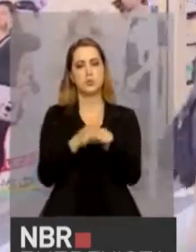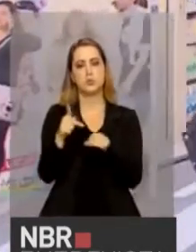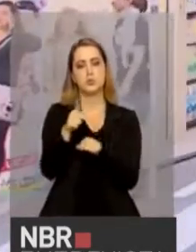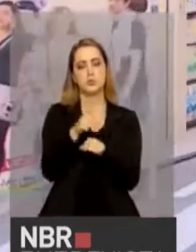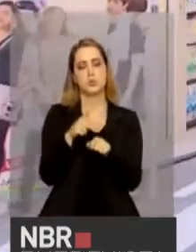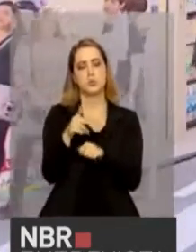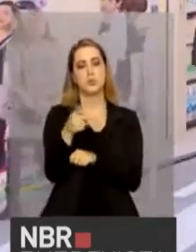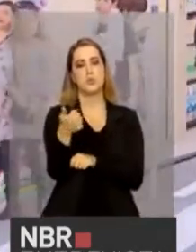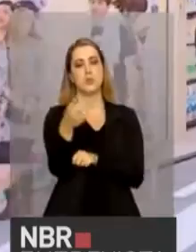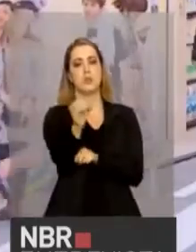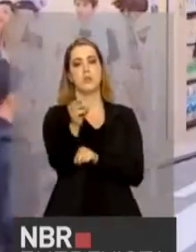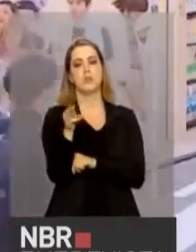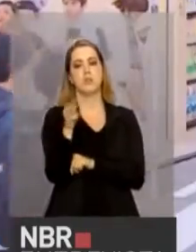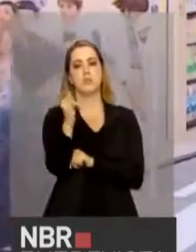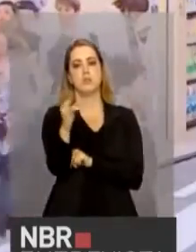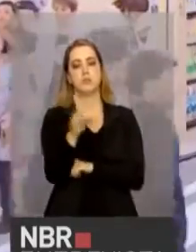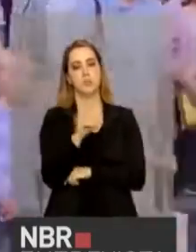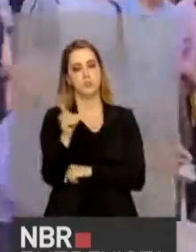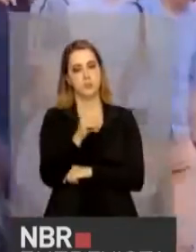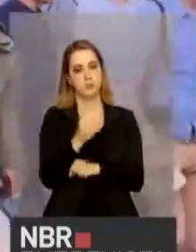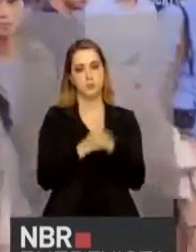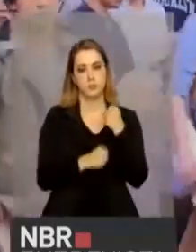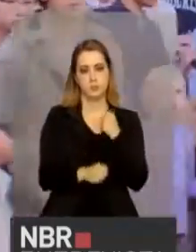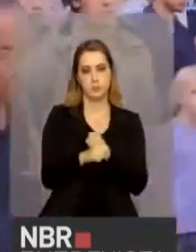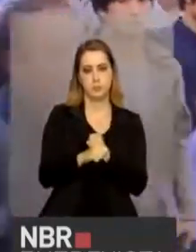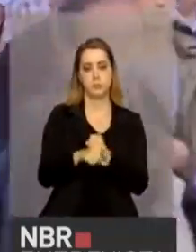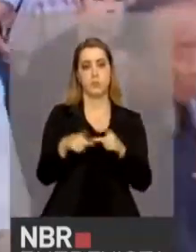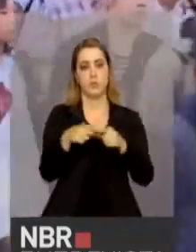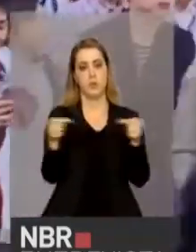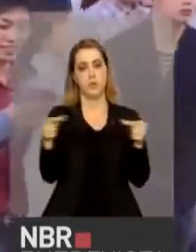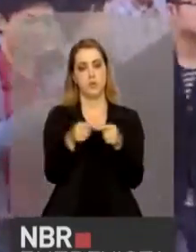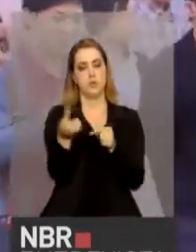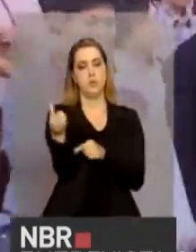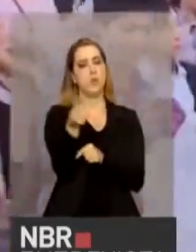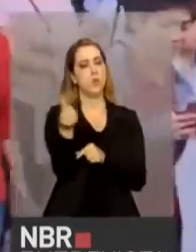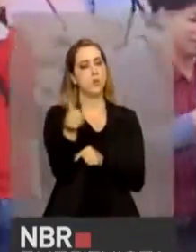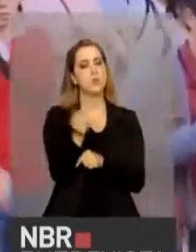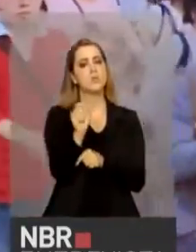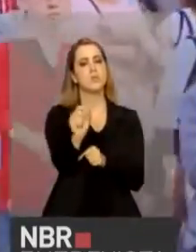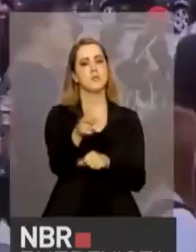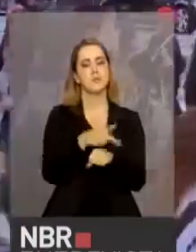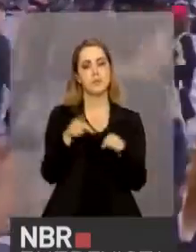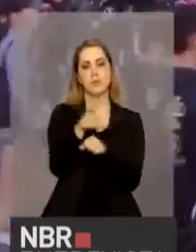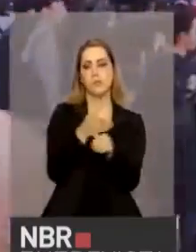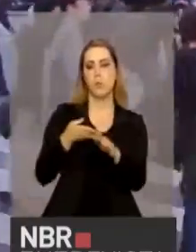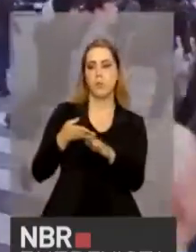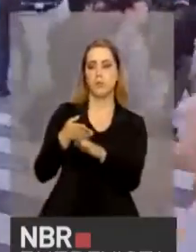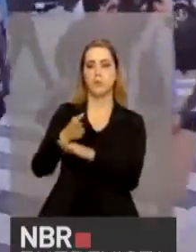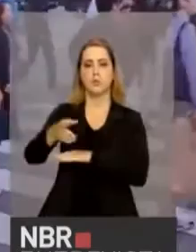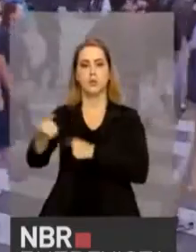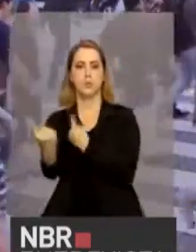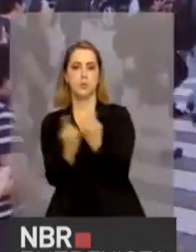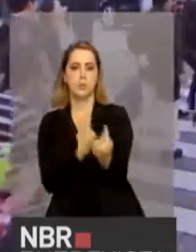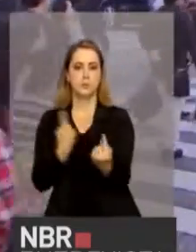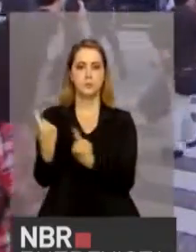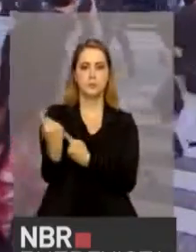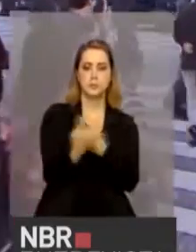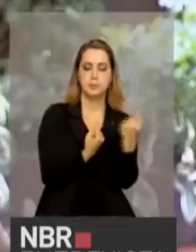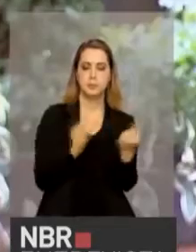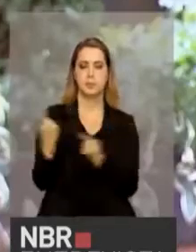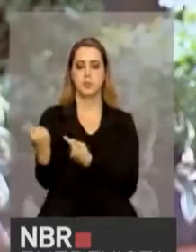de dólares no ano passado o japão foi o sexto país com maior fluxo comercial com o brasil em